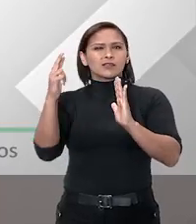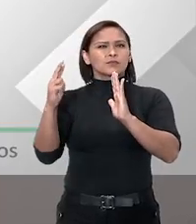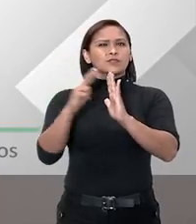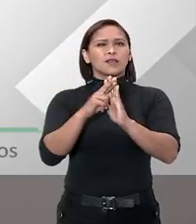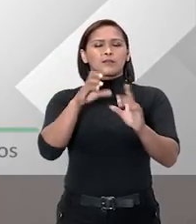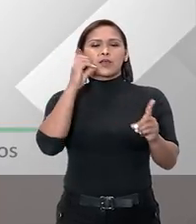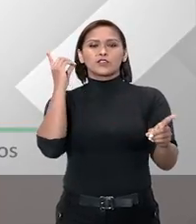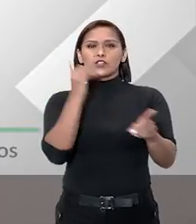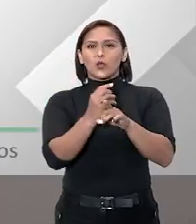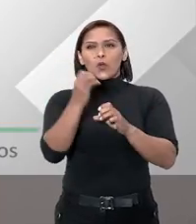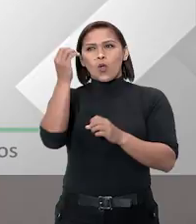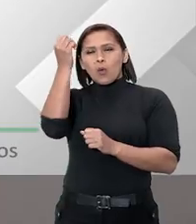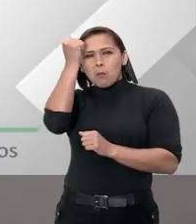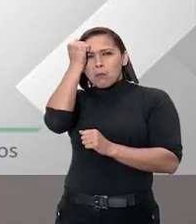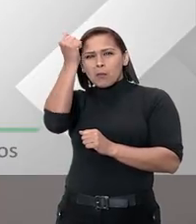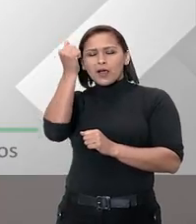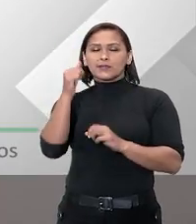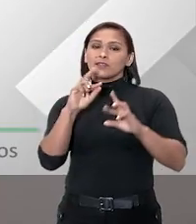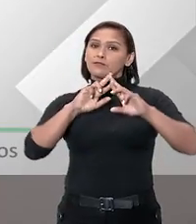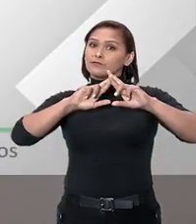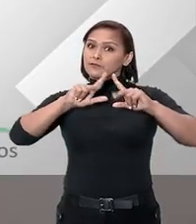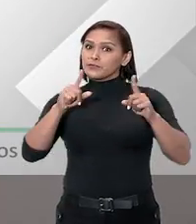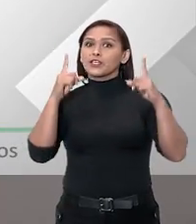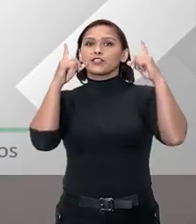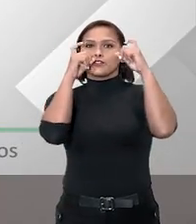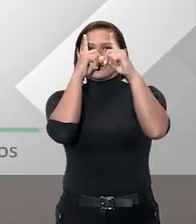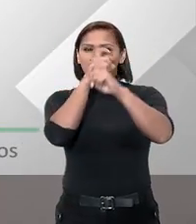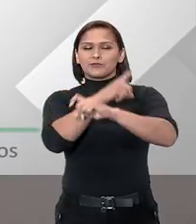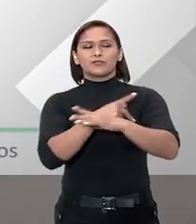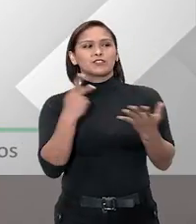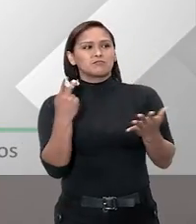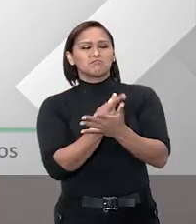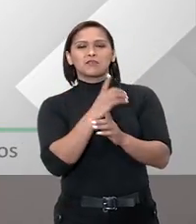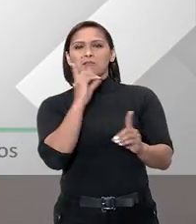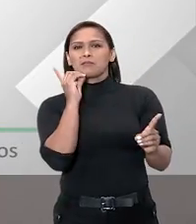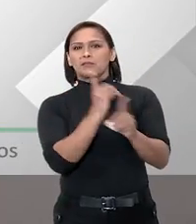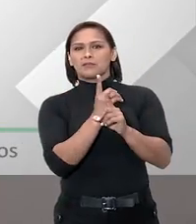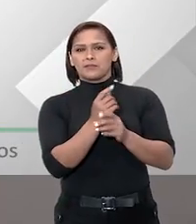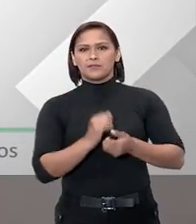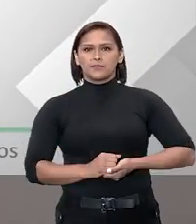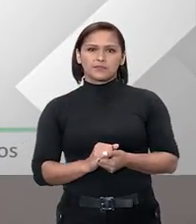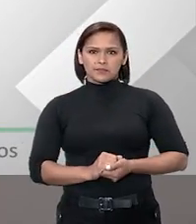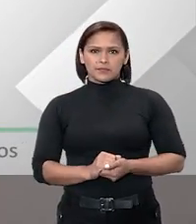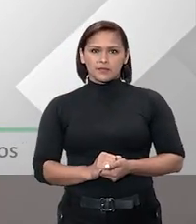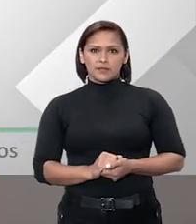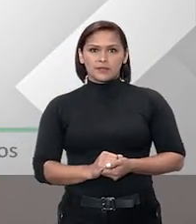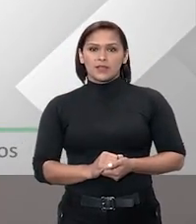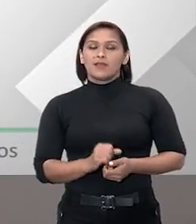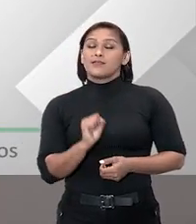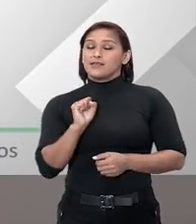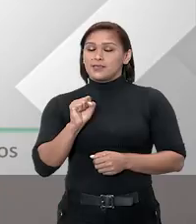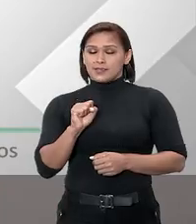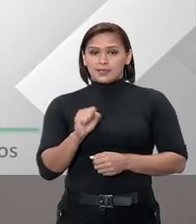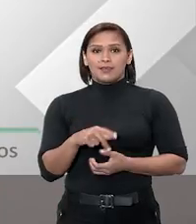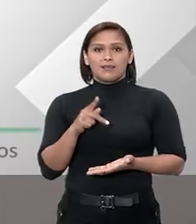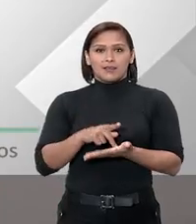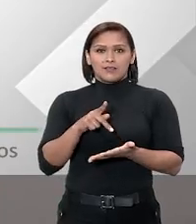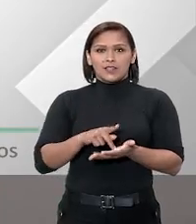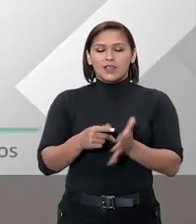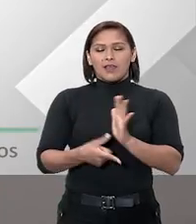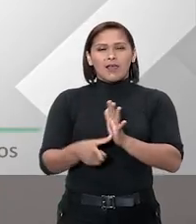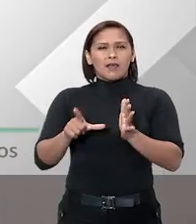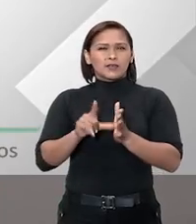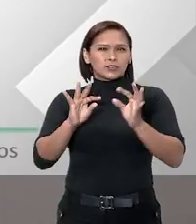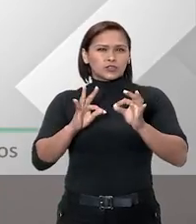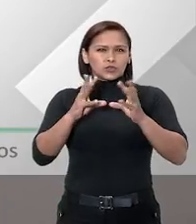de encontrar o culpado, não deve ser fácil aí lidar com esse tipo de situação, né? Sem dúvida. Antes de